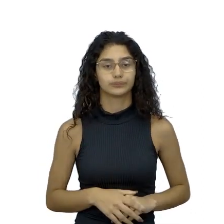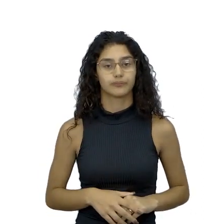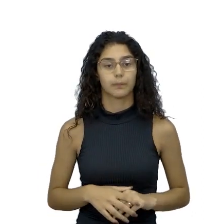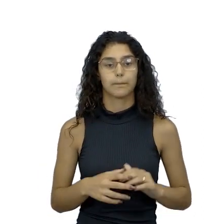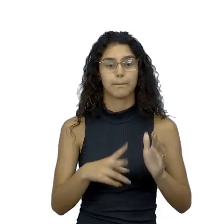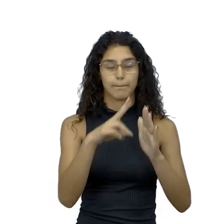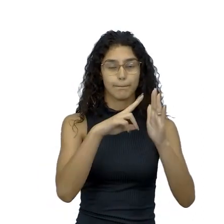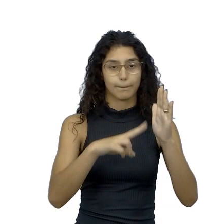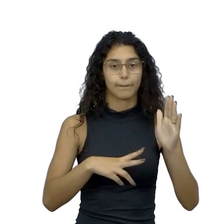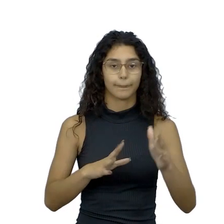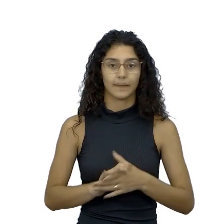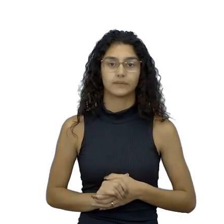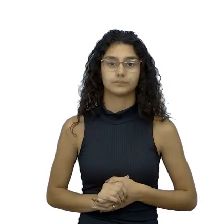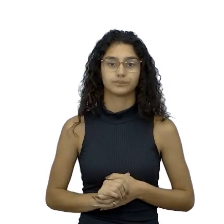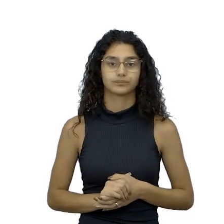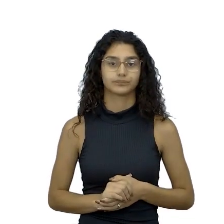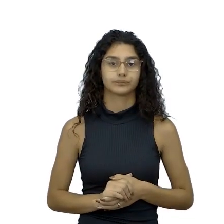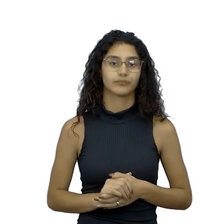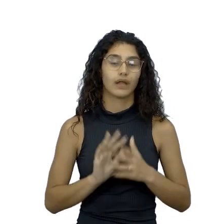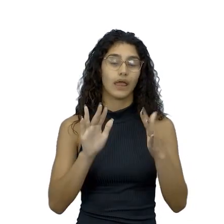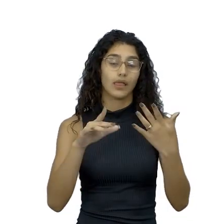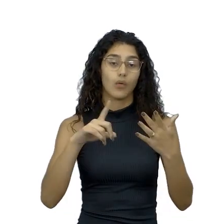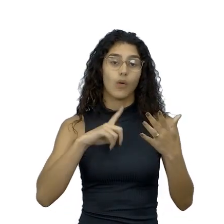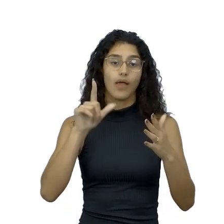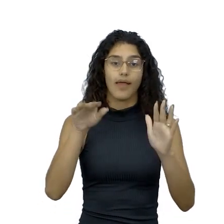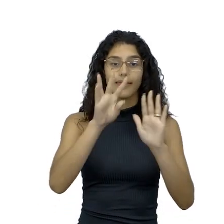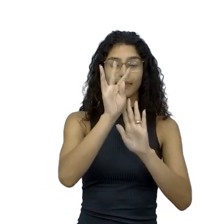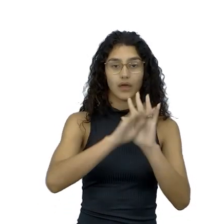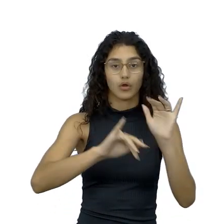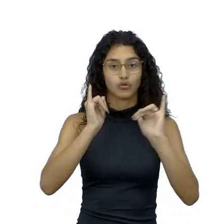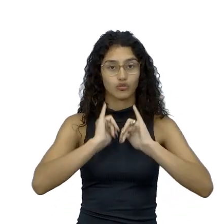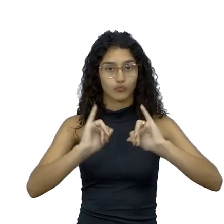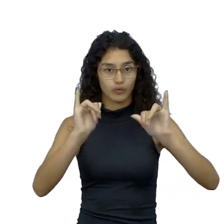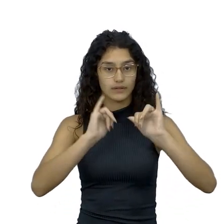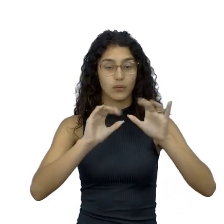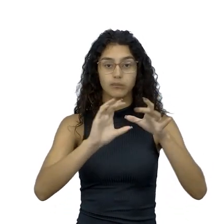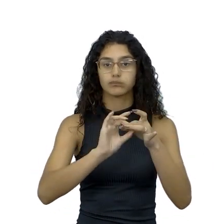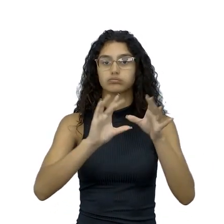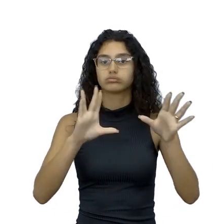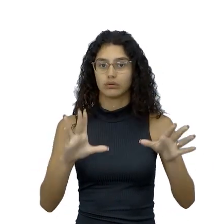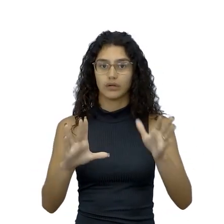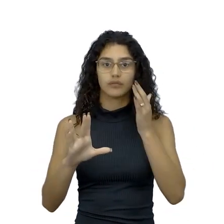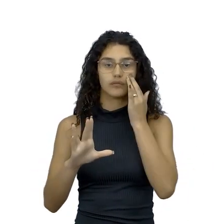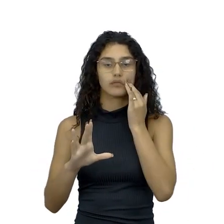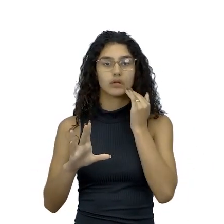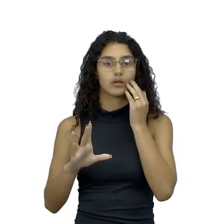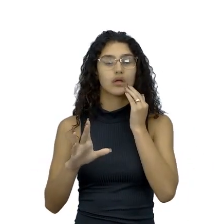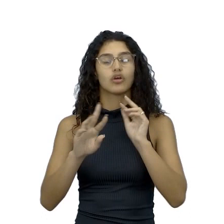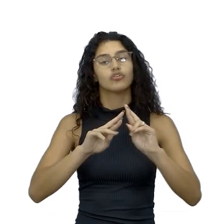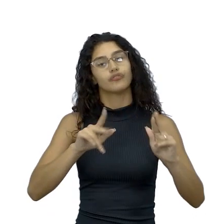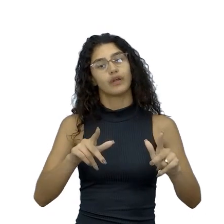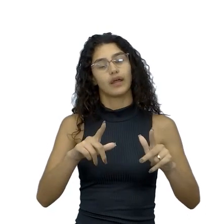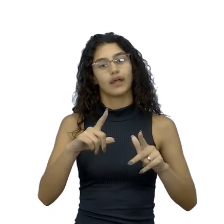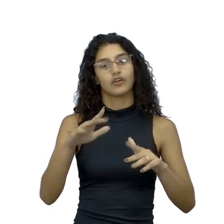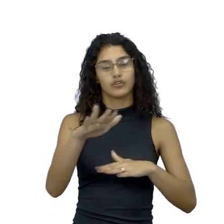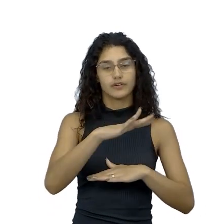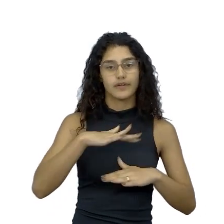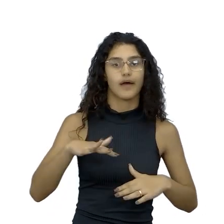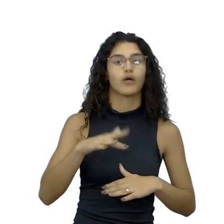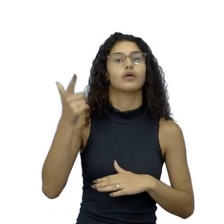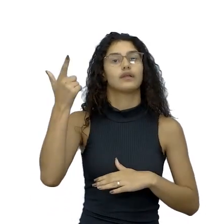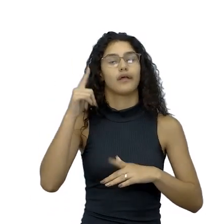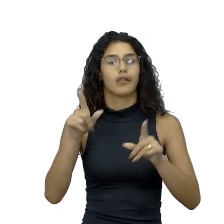leitura. Então, são textos de divulgação que vão ser disponíveis em diferentes mídias,